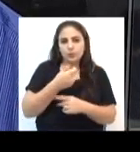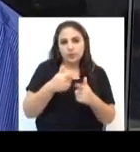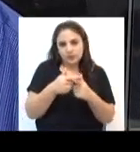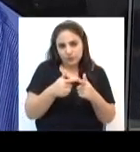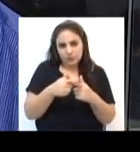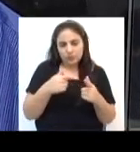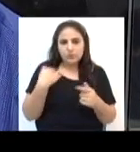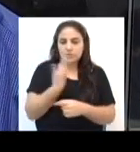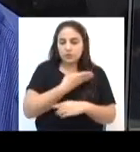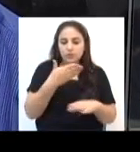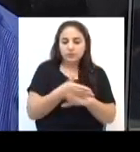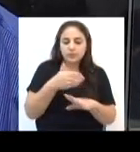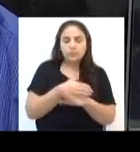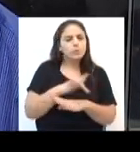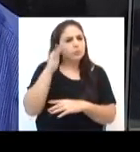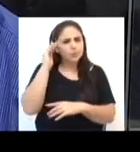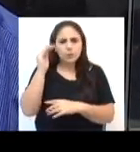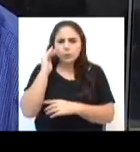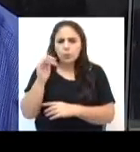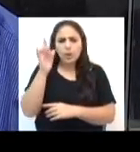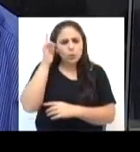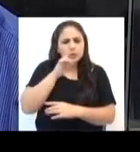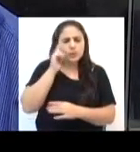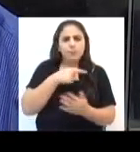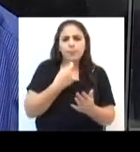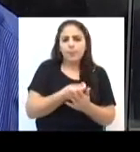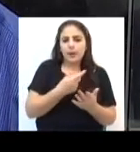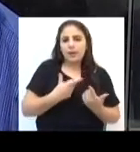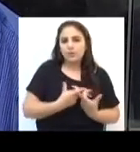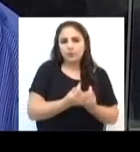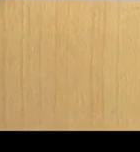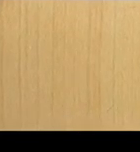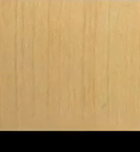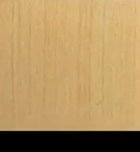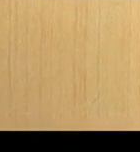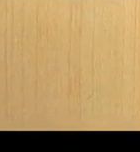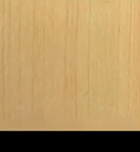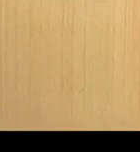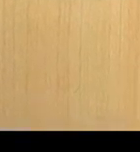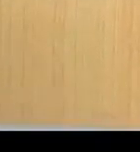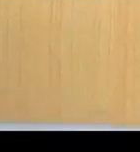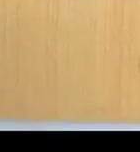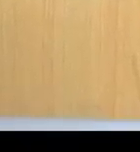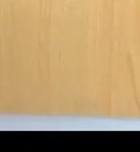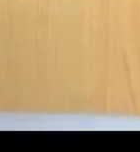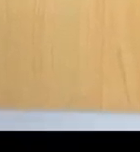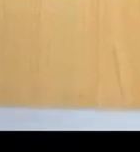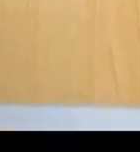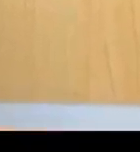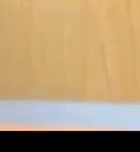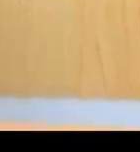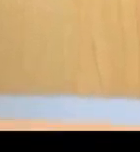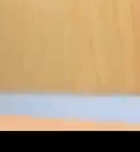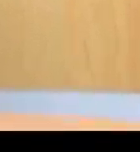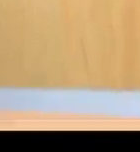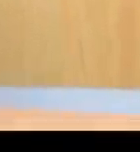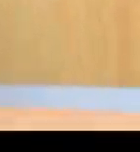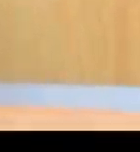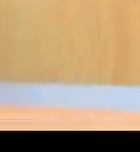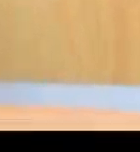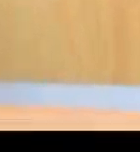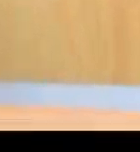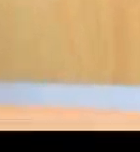dele. E também ele não pode ser votado. Nós já podemos ser votados, nós votamos. Então, querer comparar